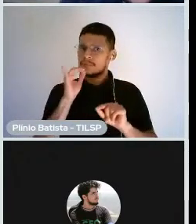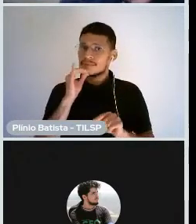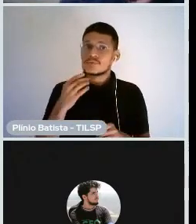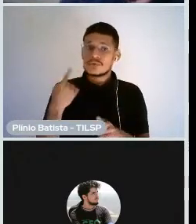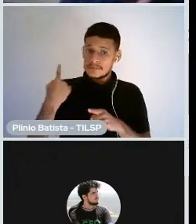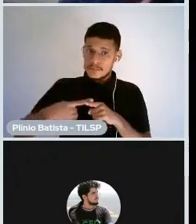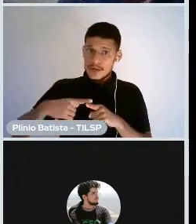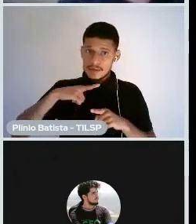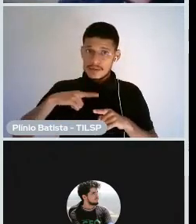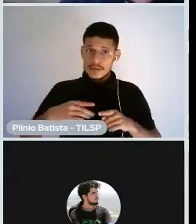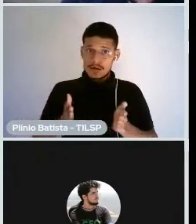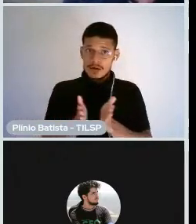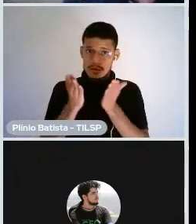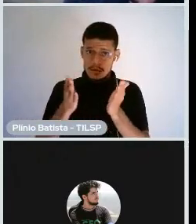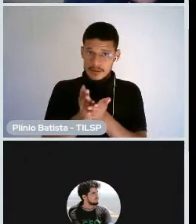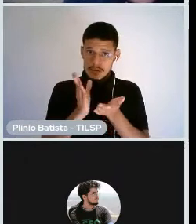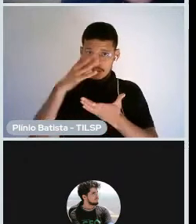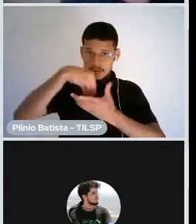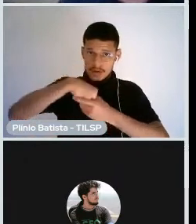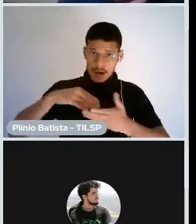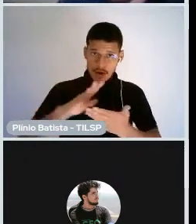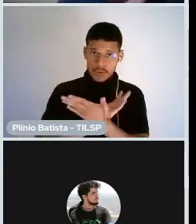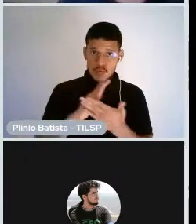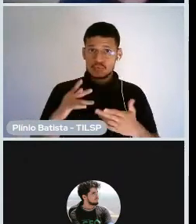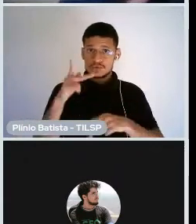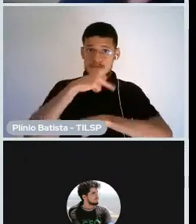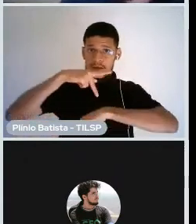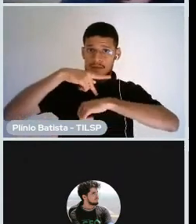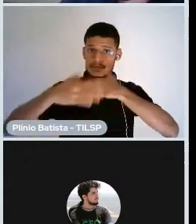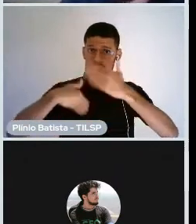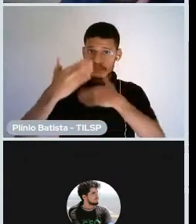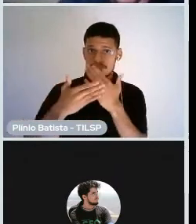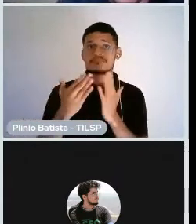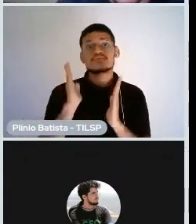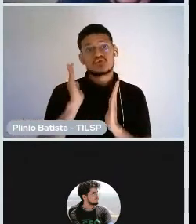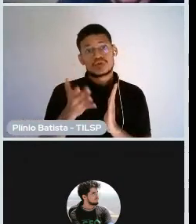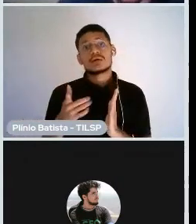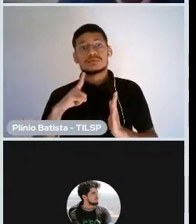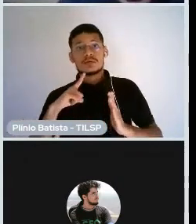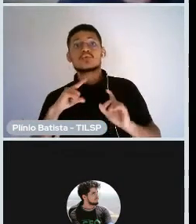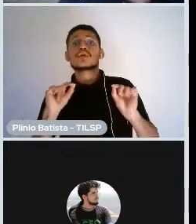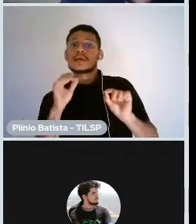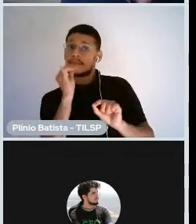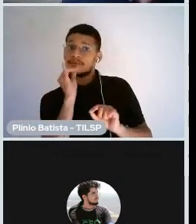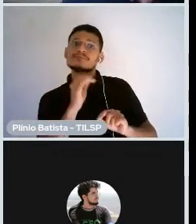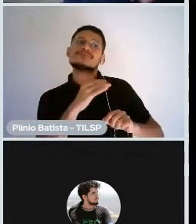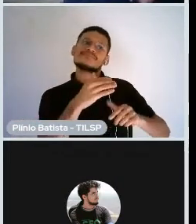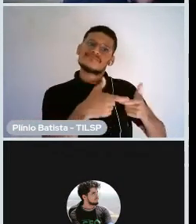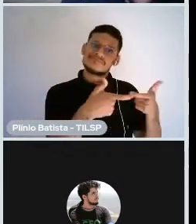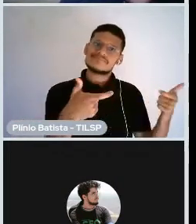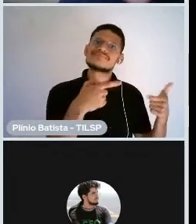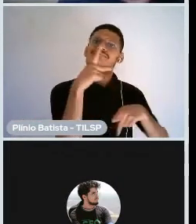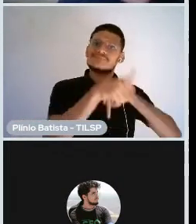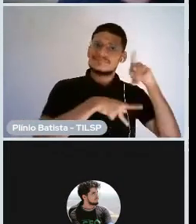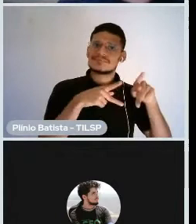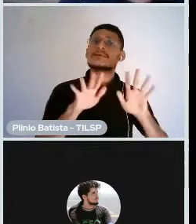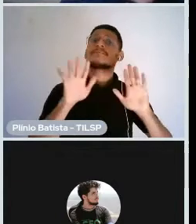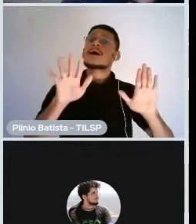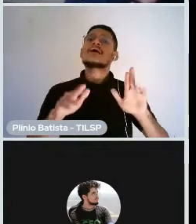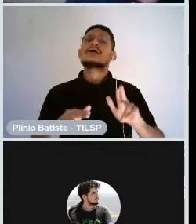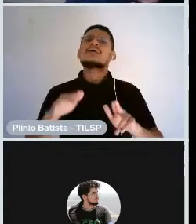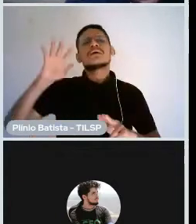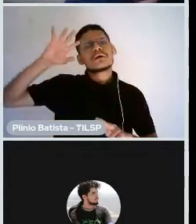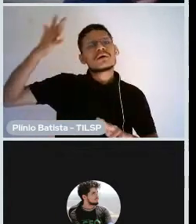países subdesenvolvidos. E qual a consequência da miséria dos países subdesenvolvidos? O crescimento da população. E qual seria a solução para isso?